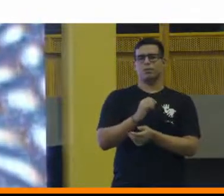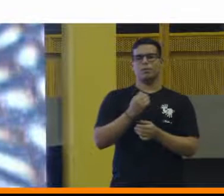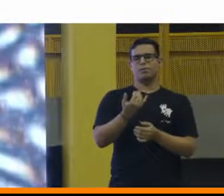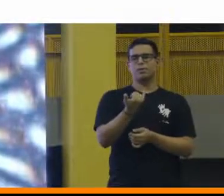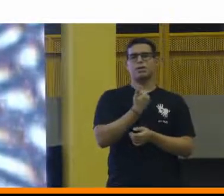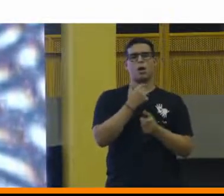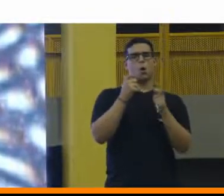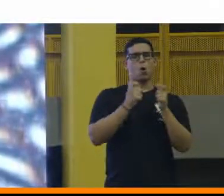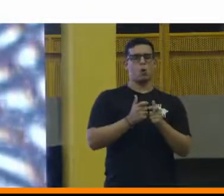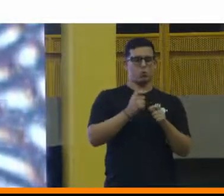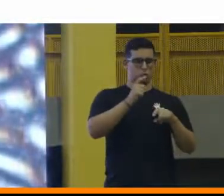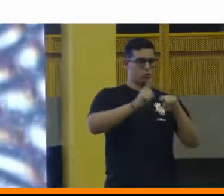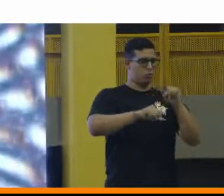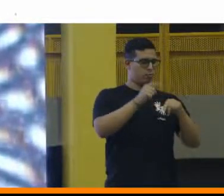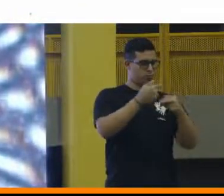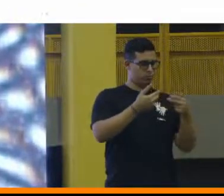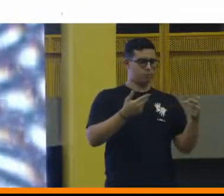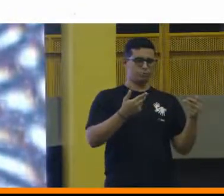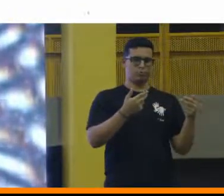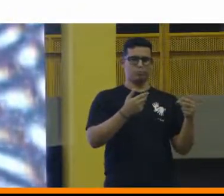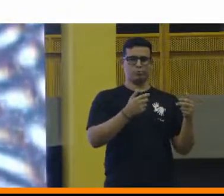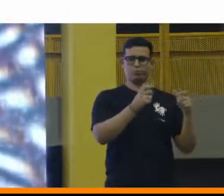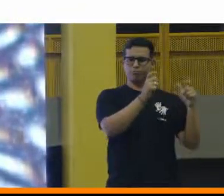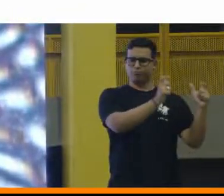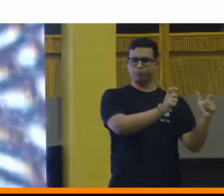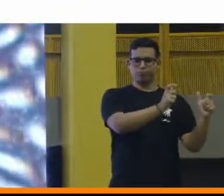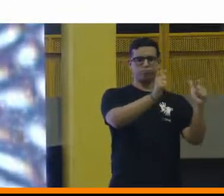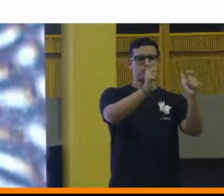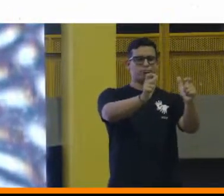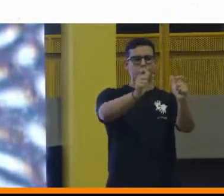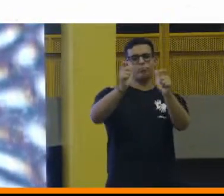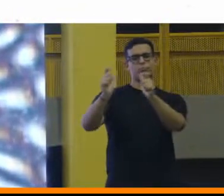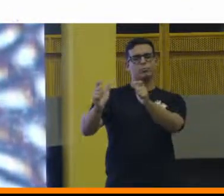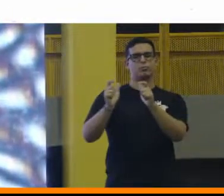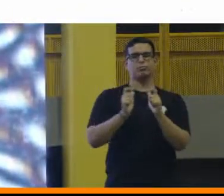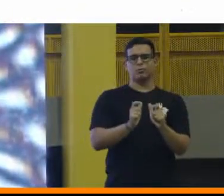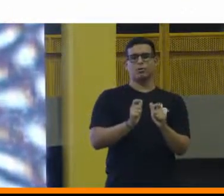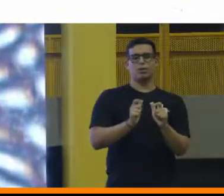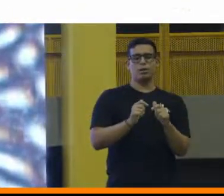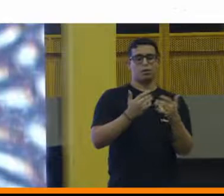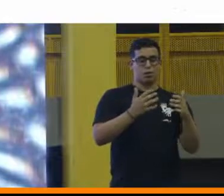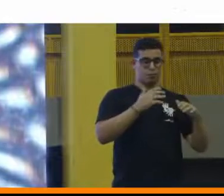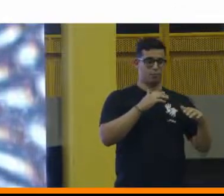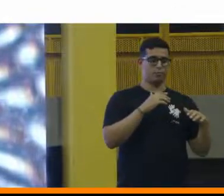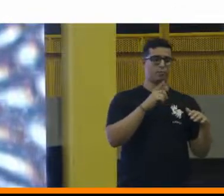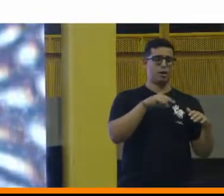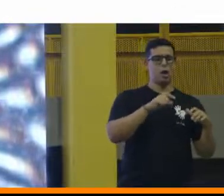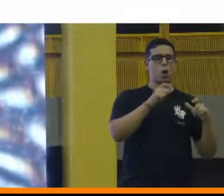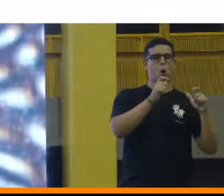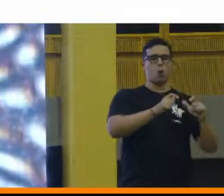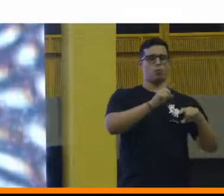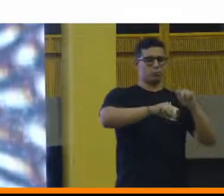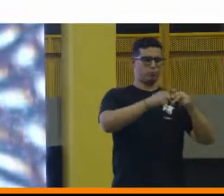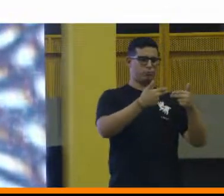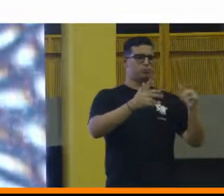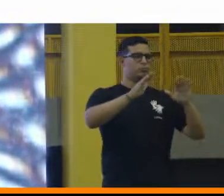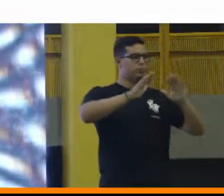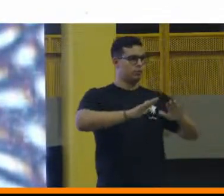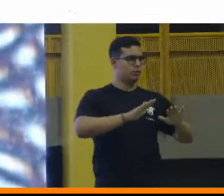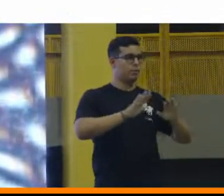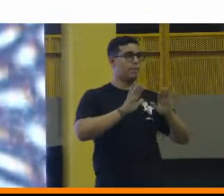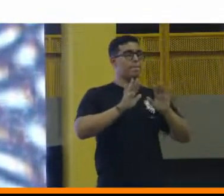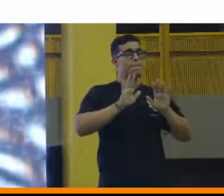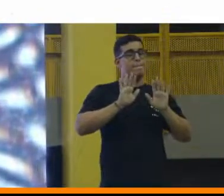está. Então, posição é o lugar do espaço em que se está. Mas cuidado, para